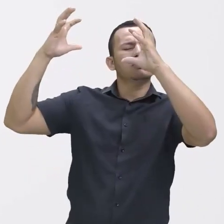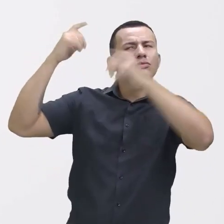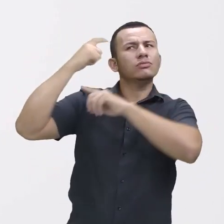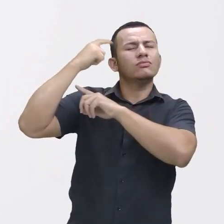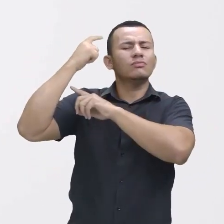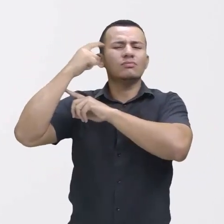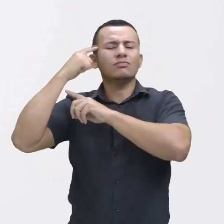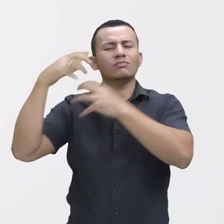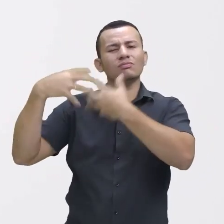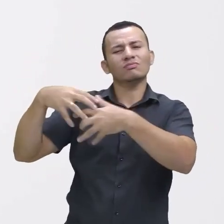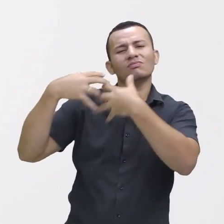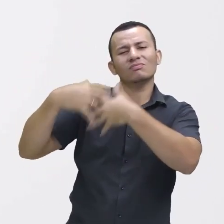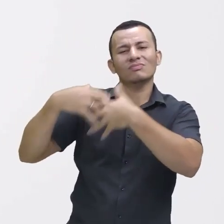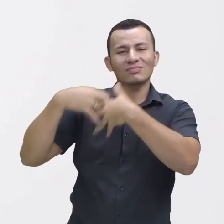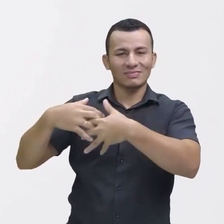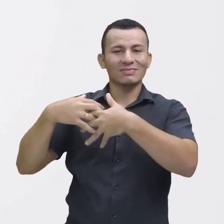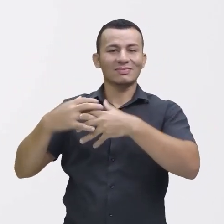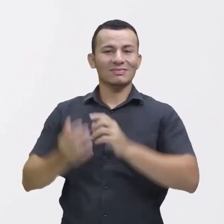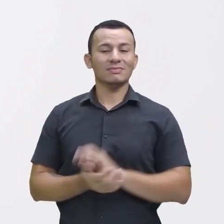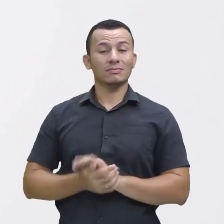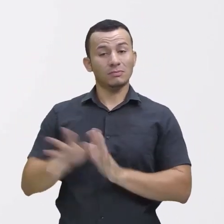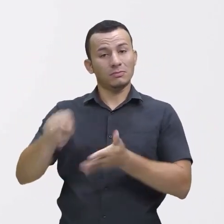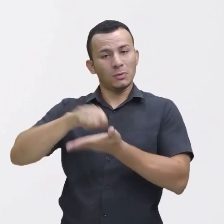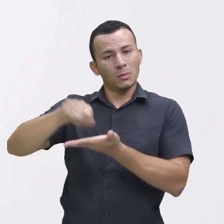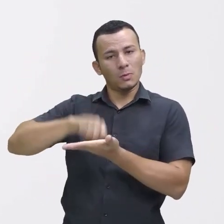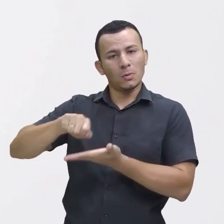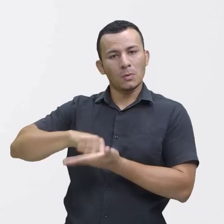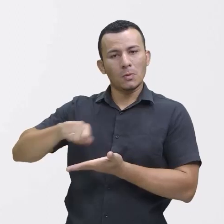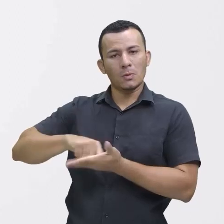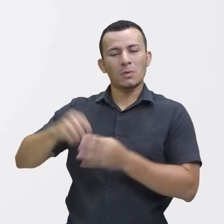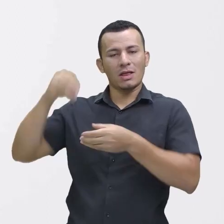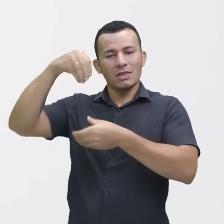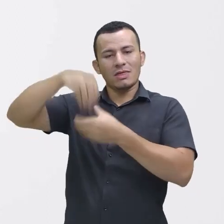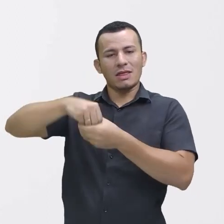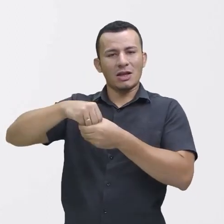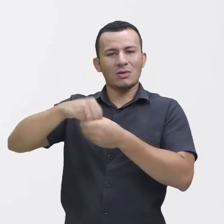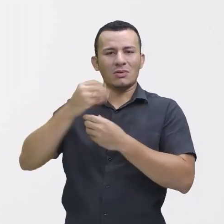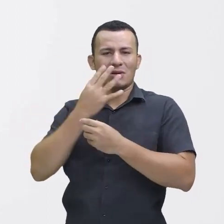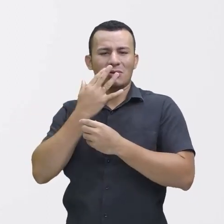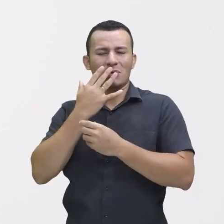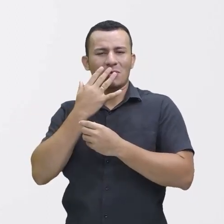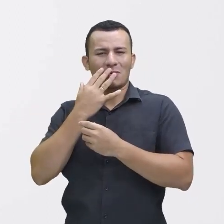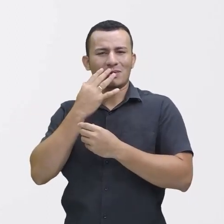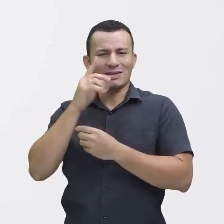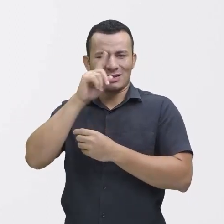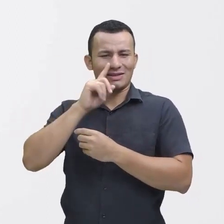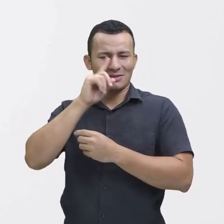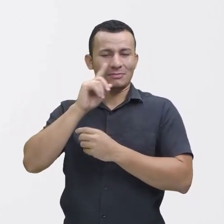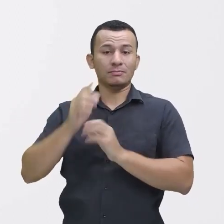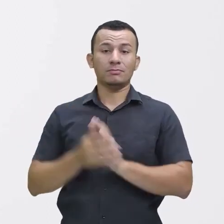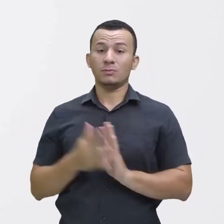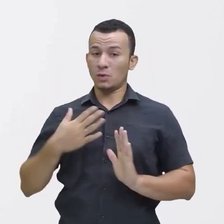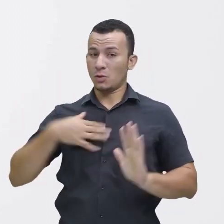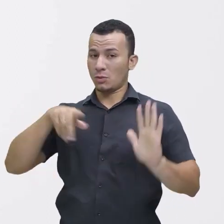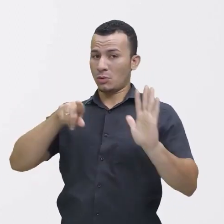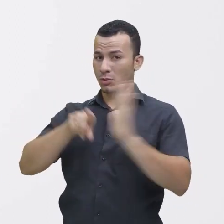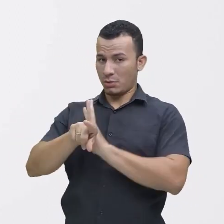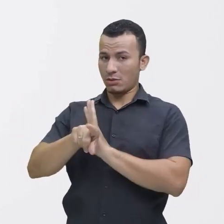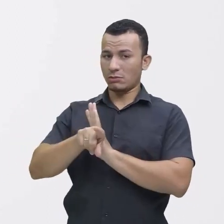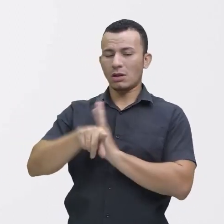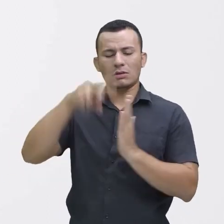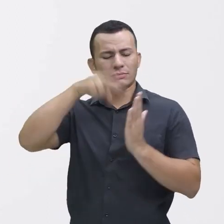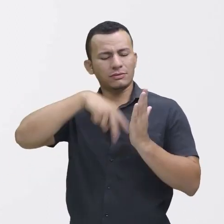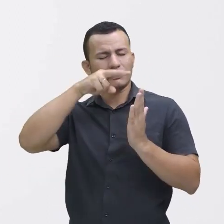situações, problema abaixo e escreva o resultado dentro dos balões. Então, observe, eu vou fazer a pergunta, eu vou ler